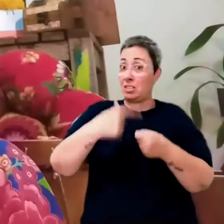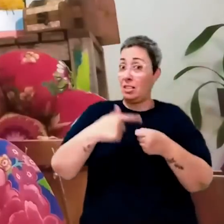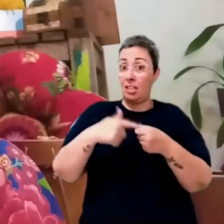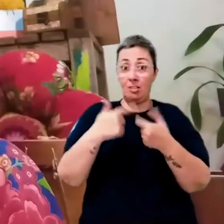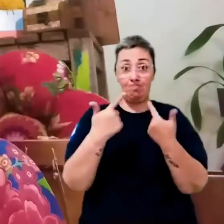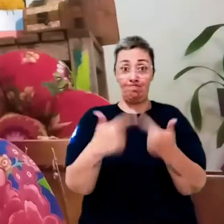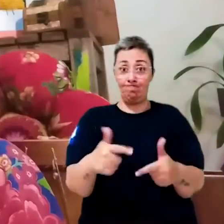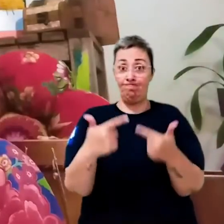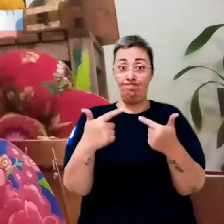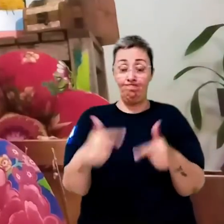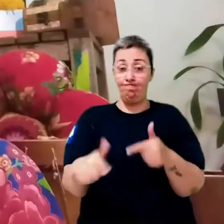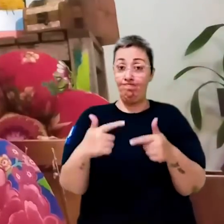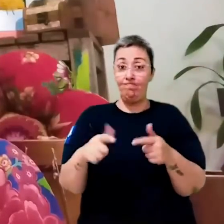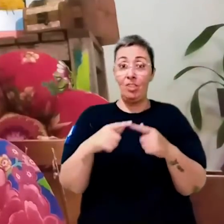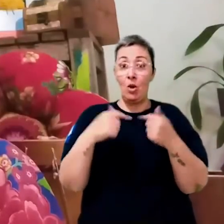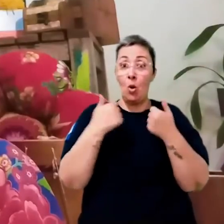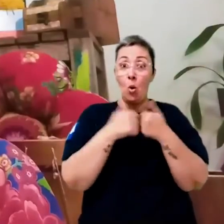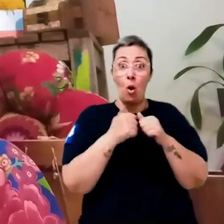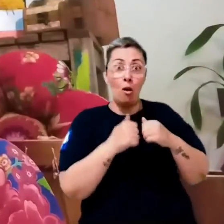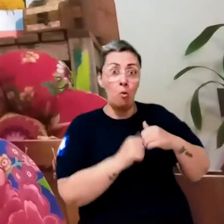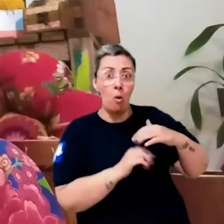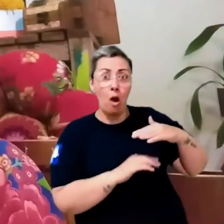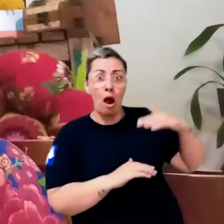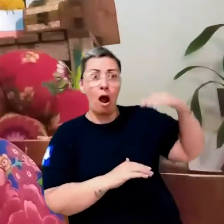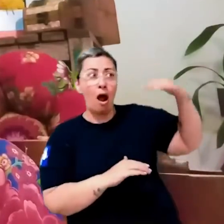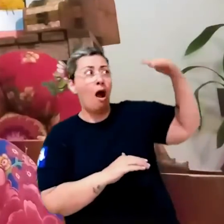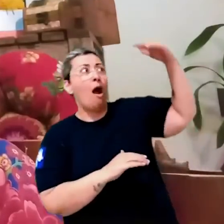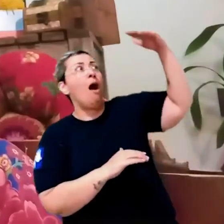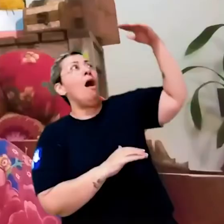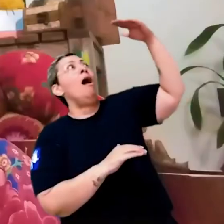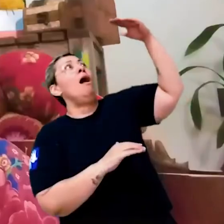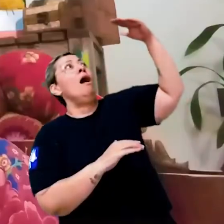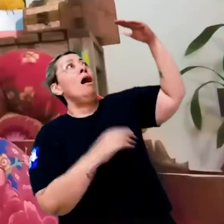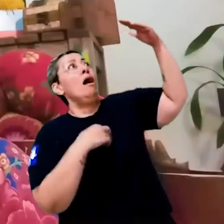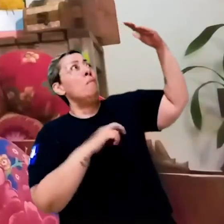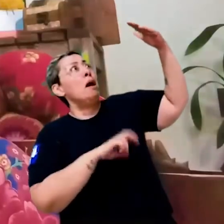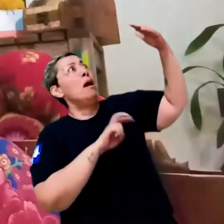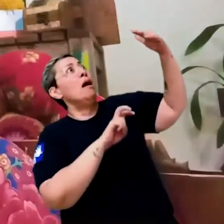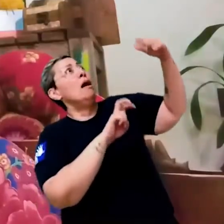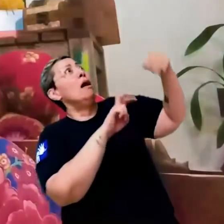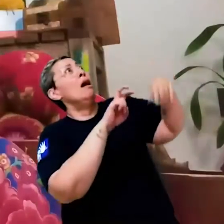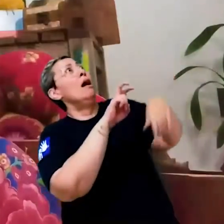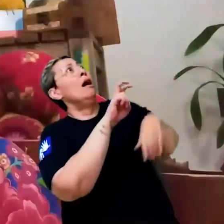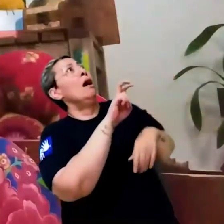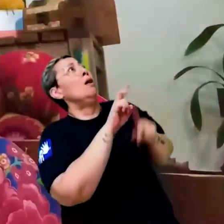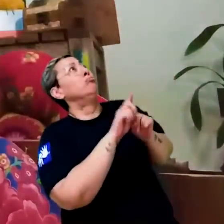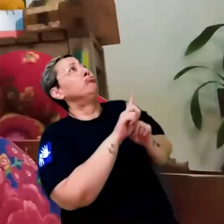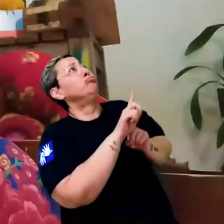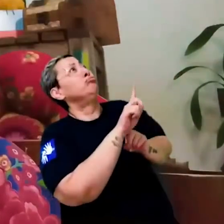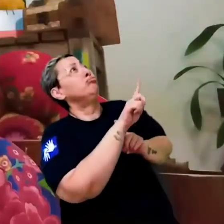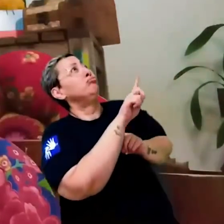não existem. Os ônibus se erguem no espaço e as escadas não têm fim.